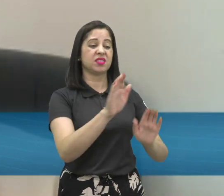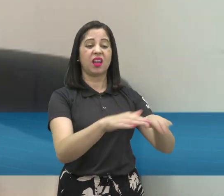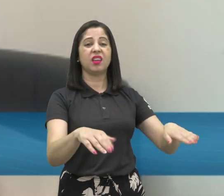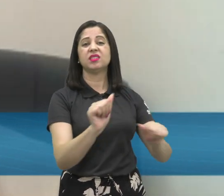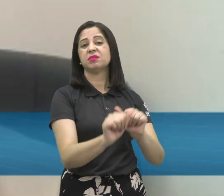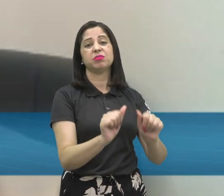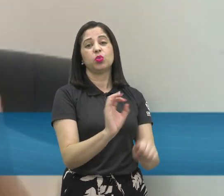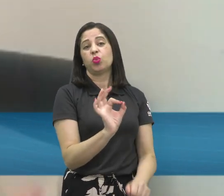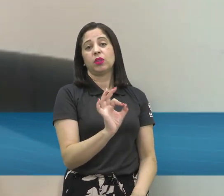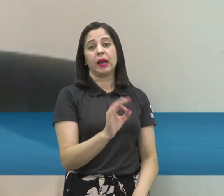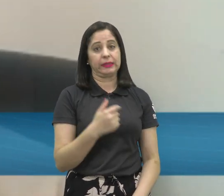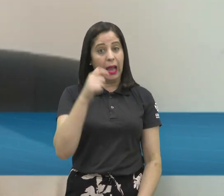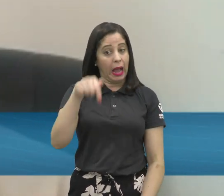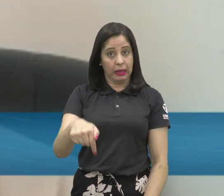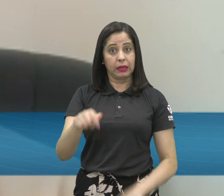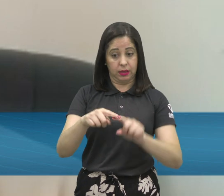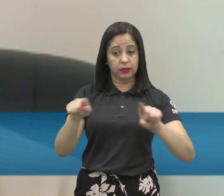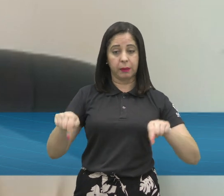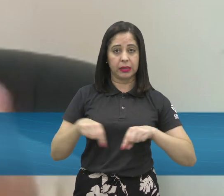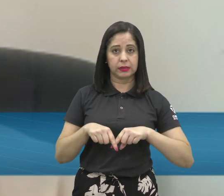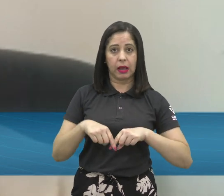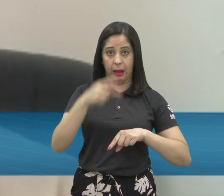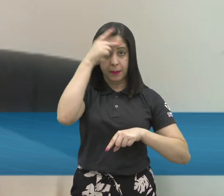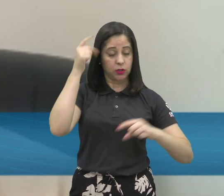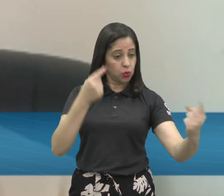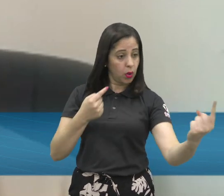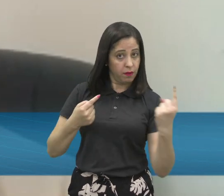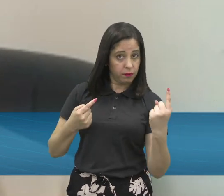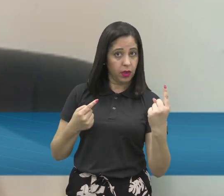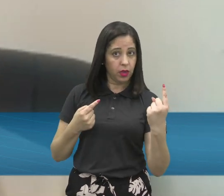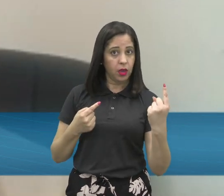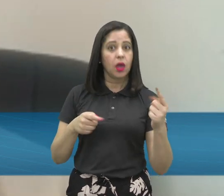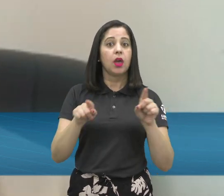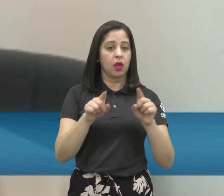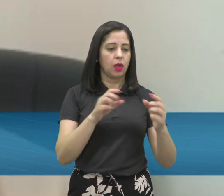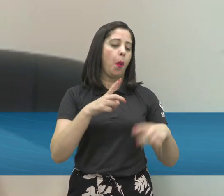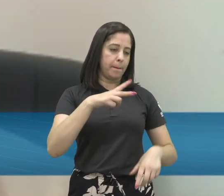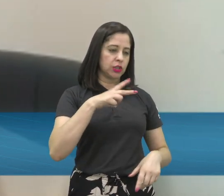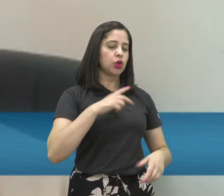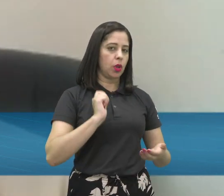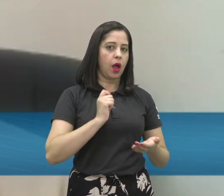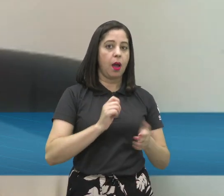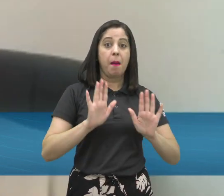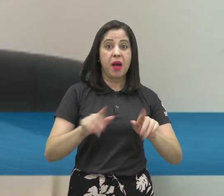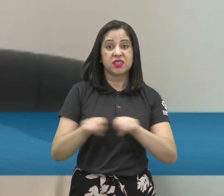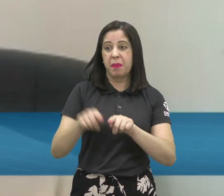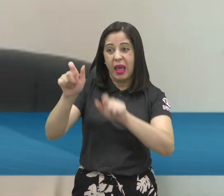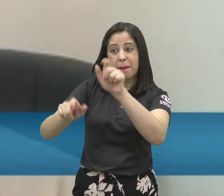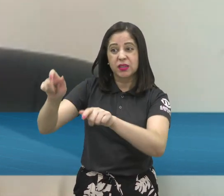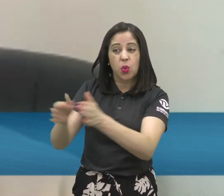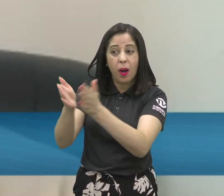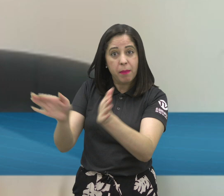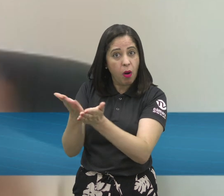no meu consultório, eu, claro, atendo pessoas no sentido particular, mas também abro meu consultório para atendimentos sociais. Pessoas que, às vezes, não têm condição de